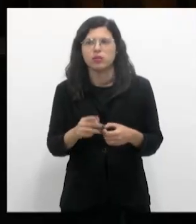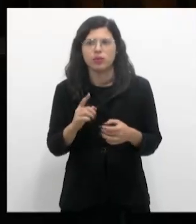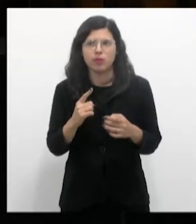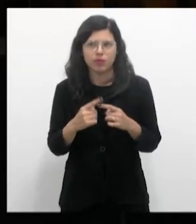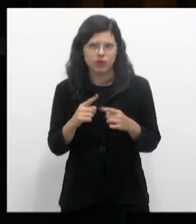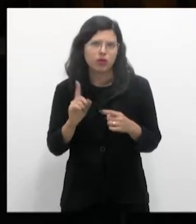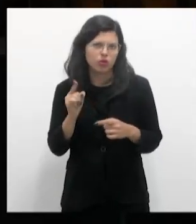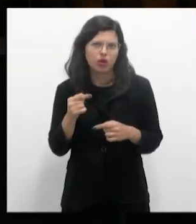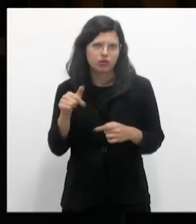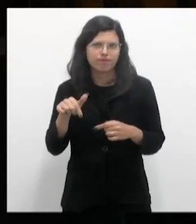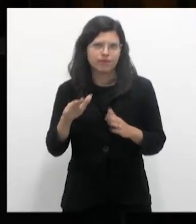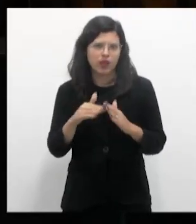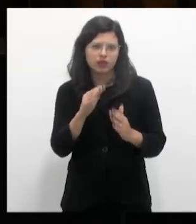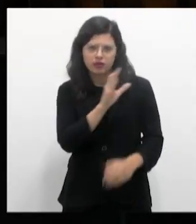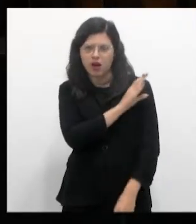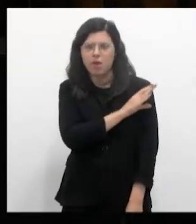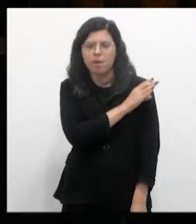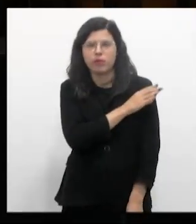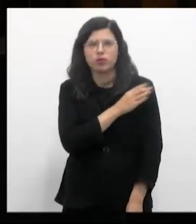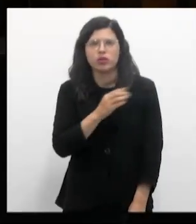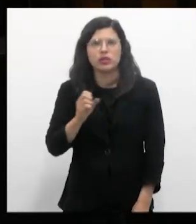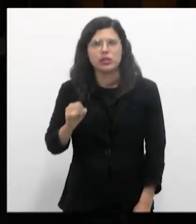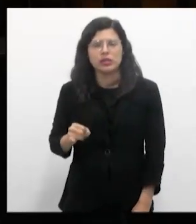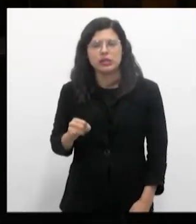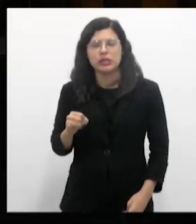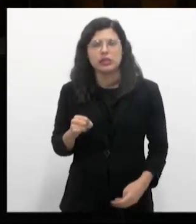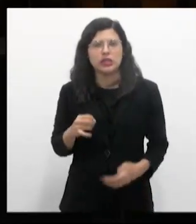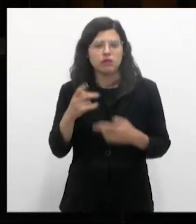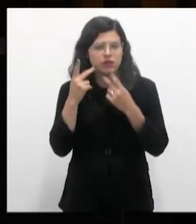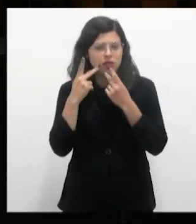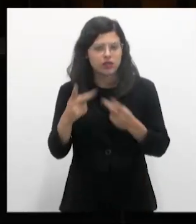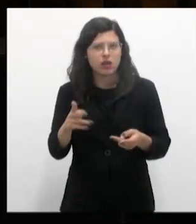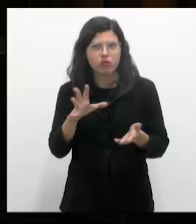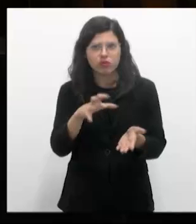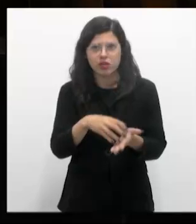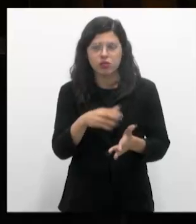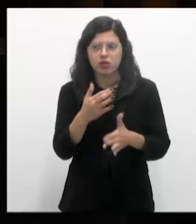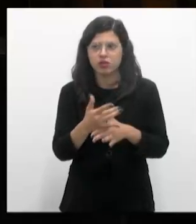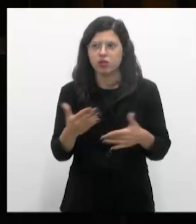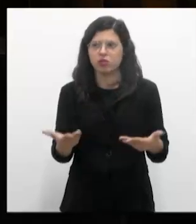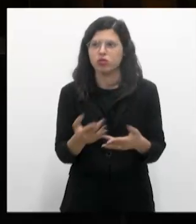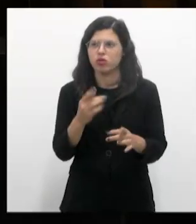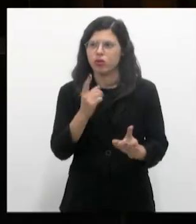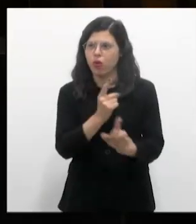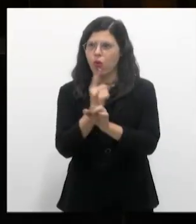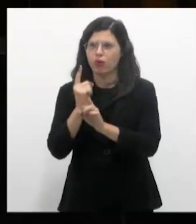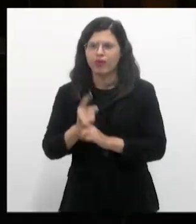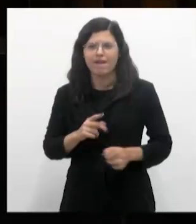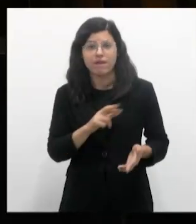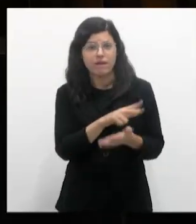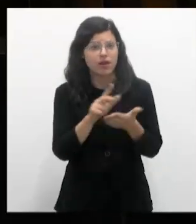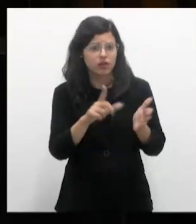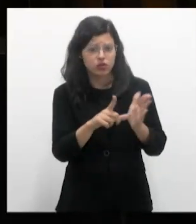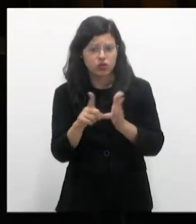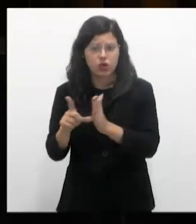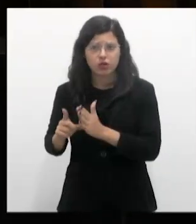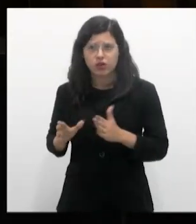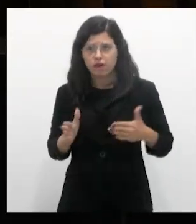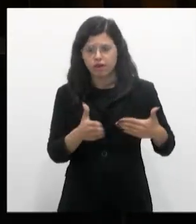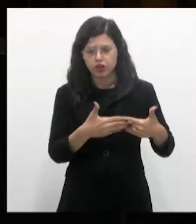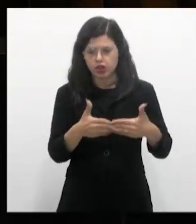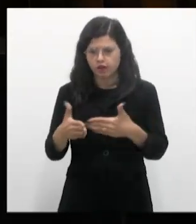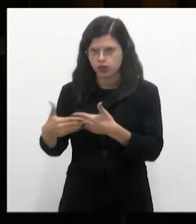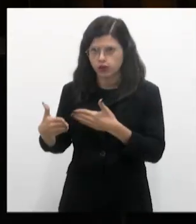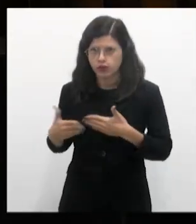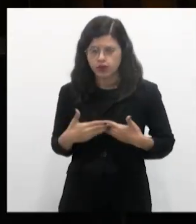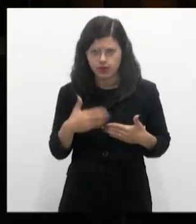campistas. Se a gente andar no centro da cidade hoje, nós vamos encontrar um monte de lojas fechadas. Sabe o que é